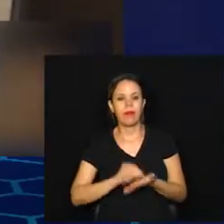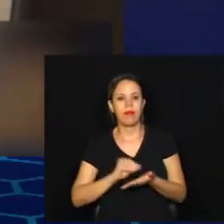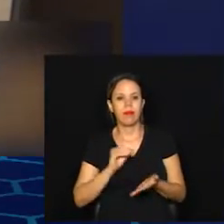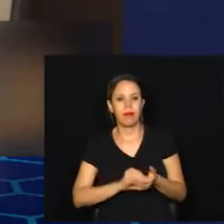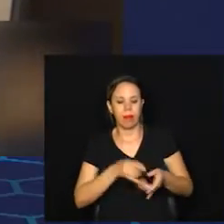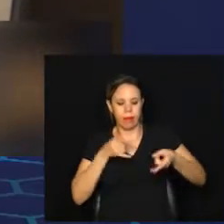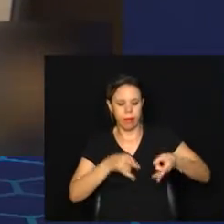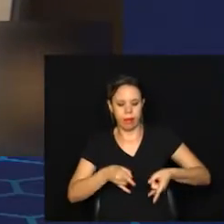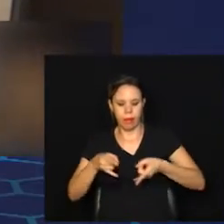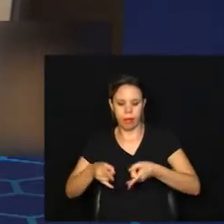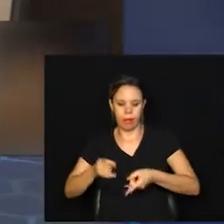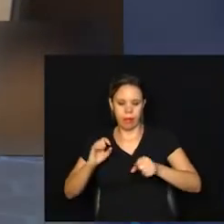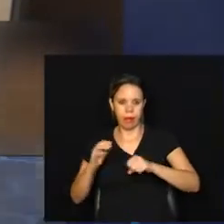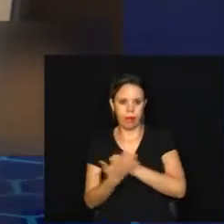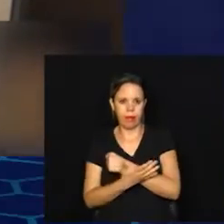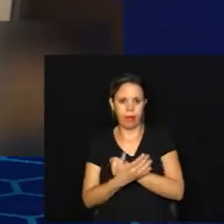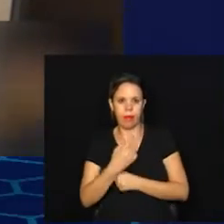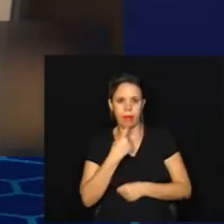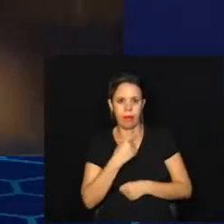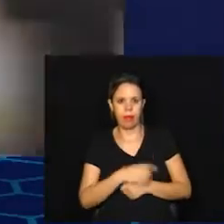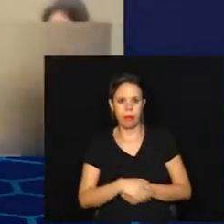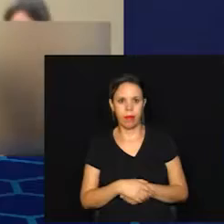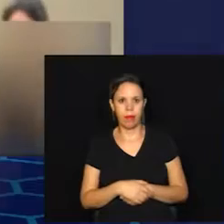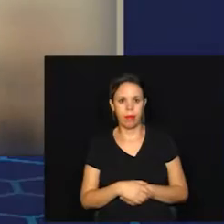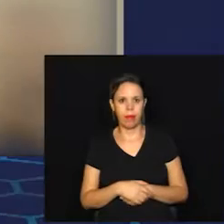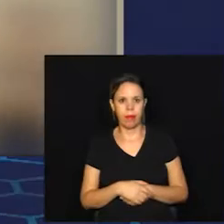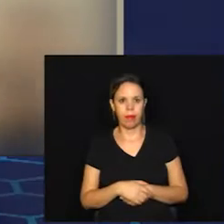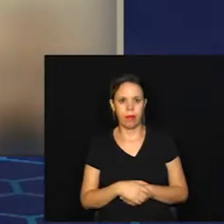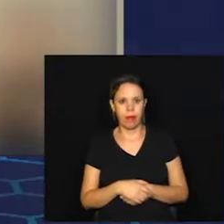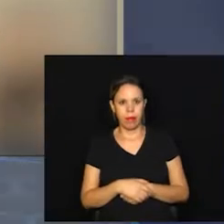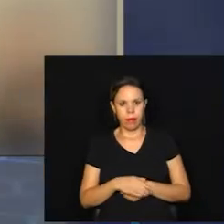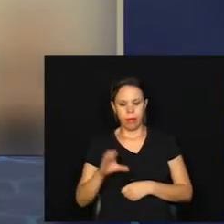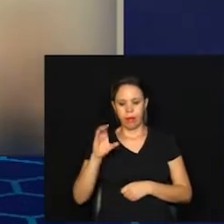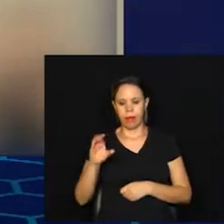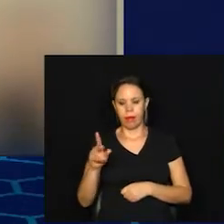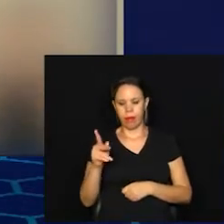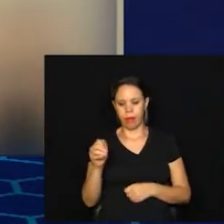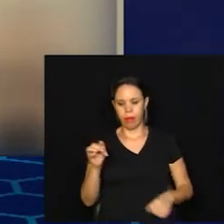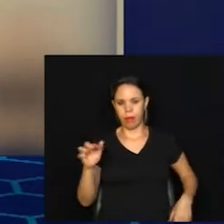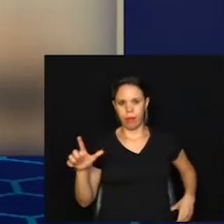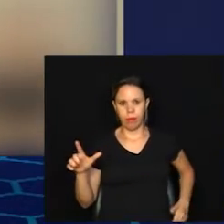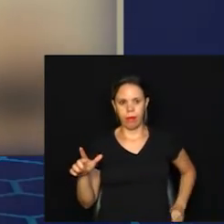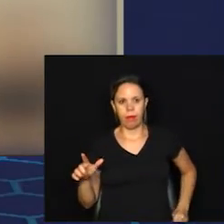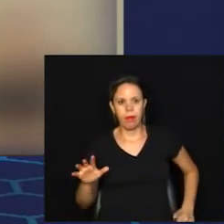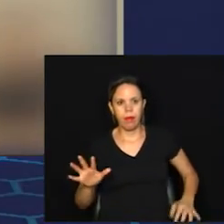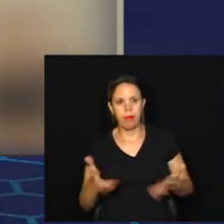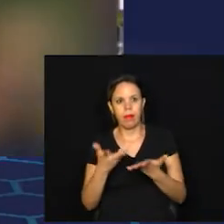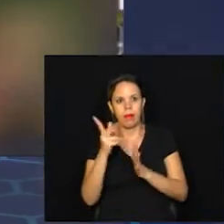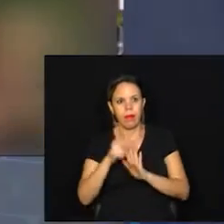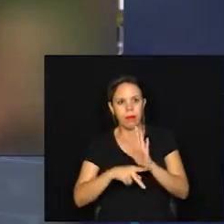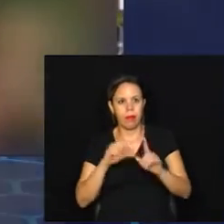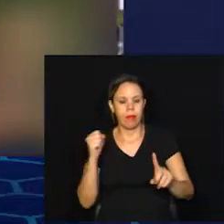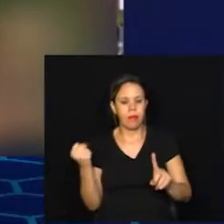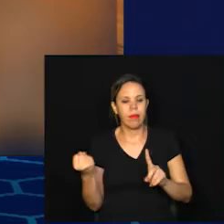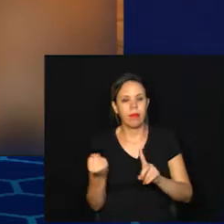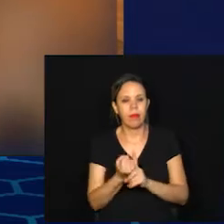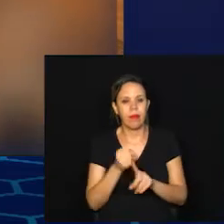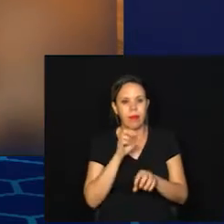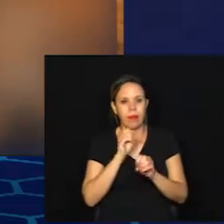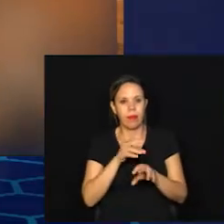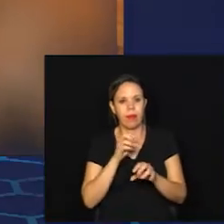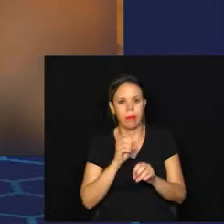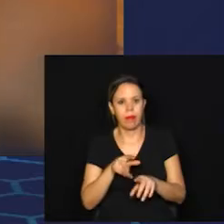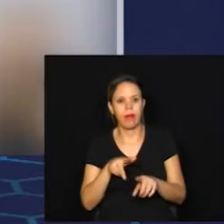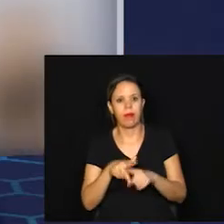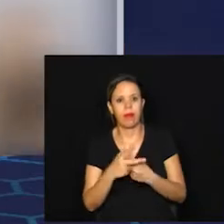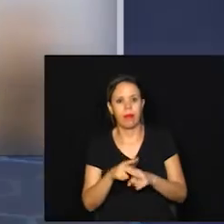leitos para Covid-19 em Campinas. CPFL Energia promove projeto social que ensina